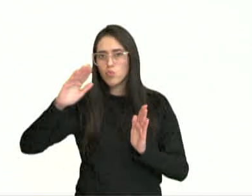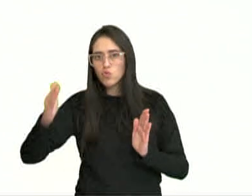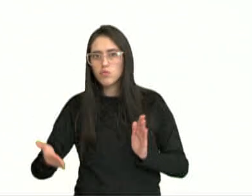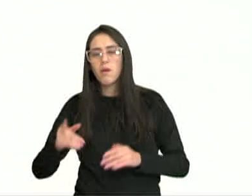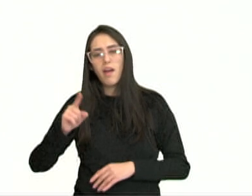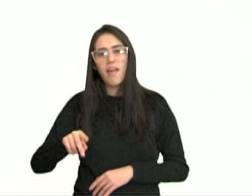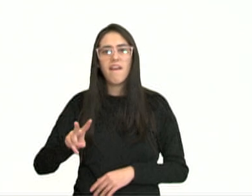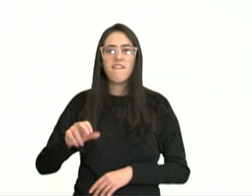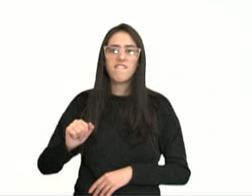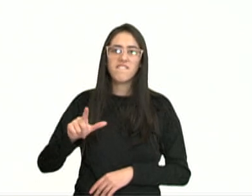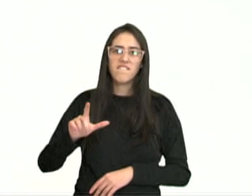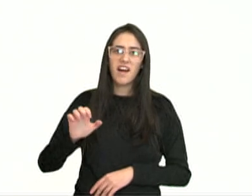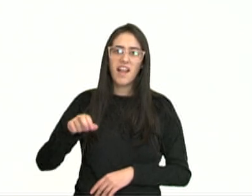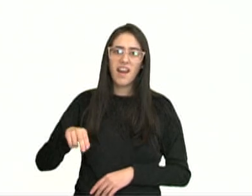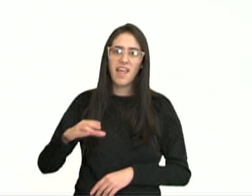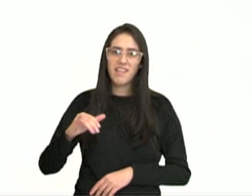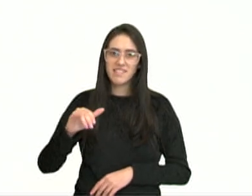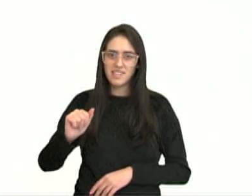de valência.